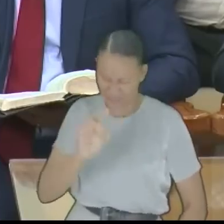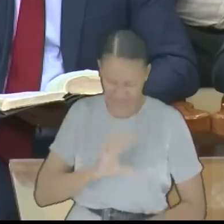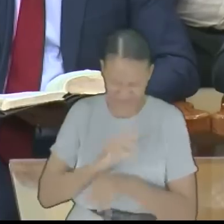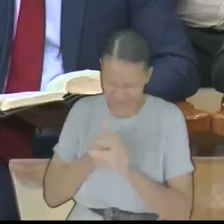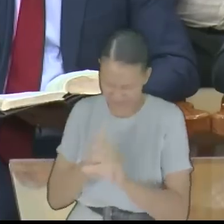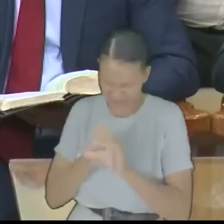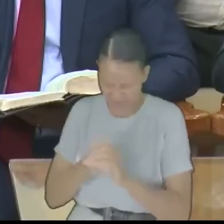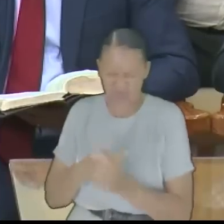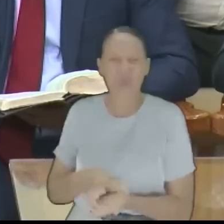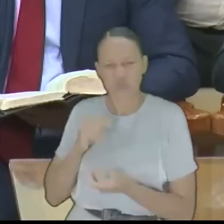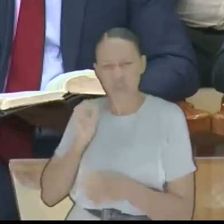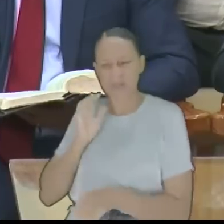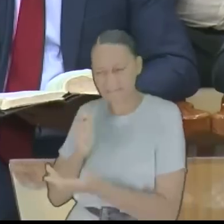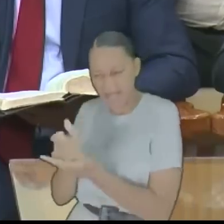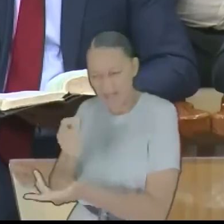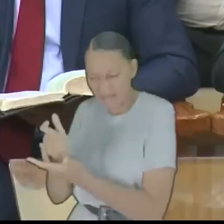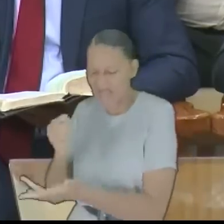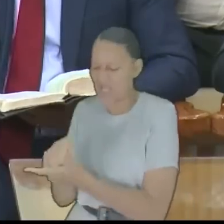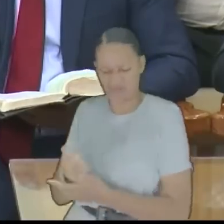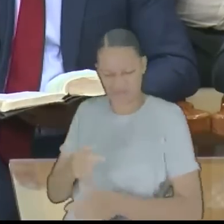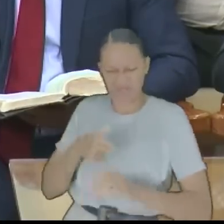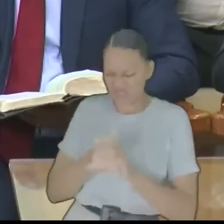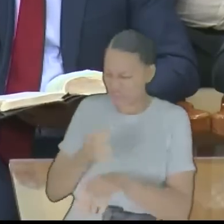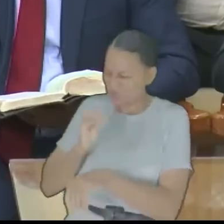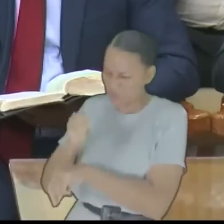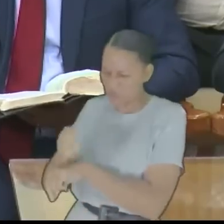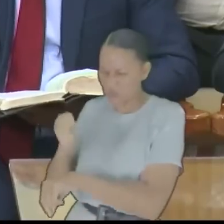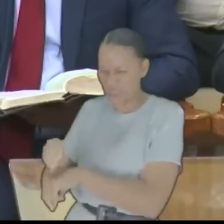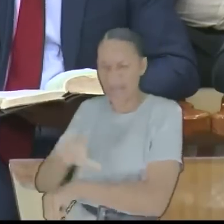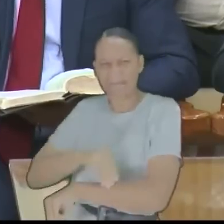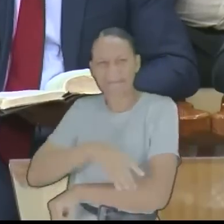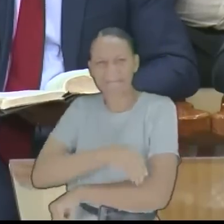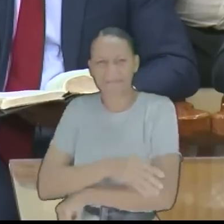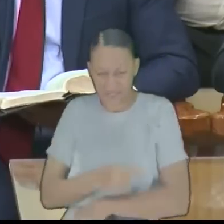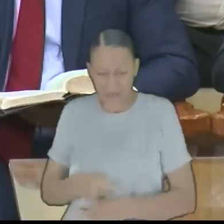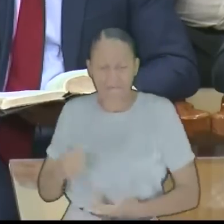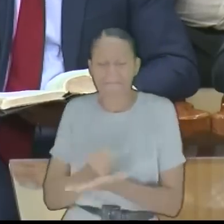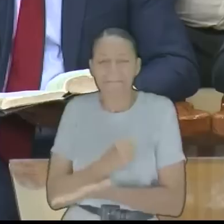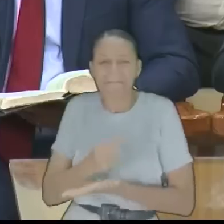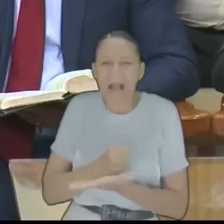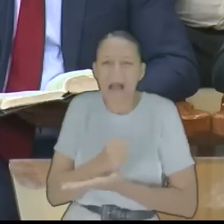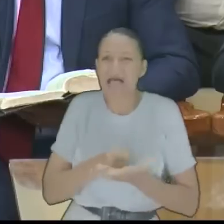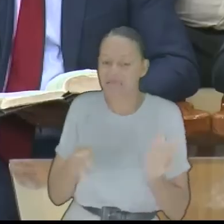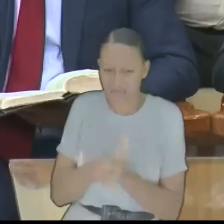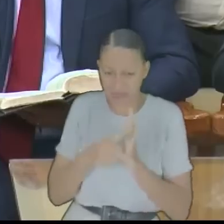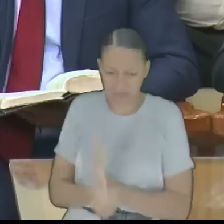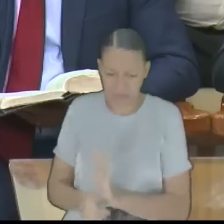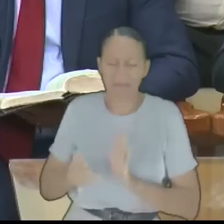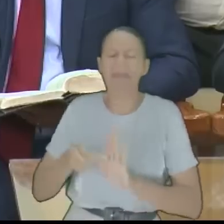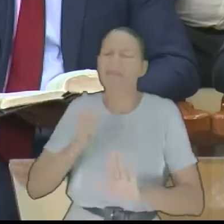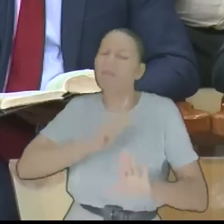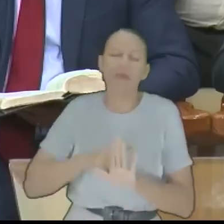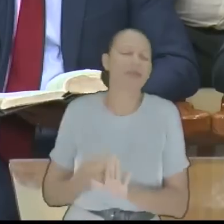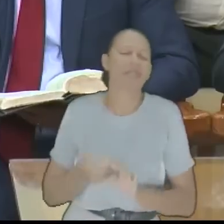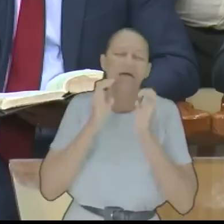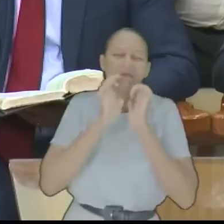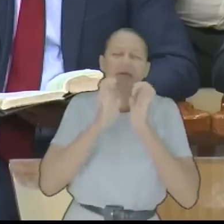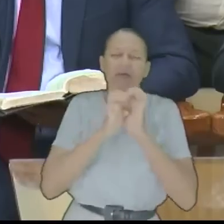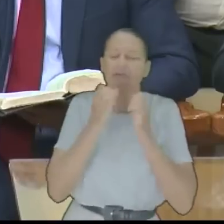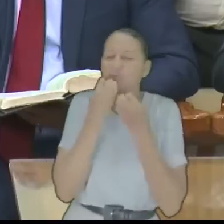eram os cristãos quem cuidavam dos leprosos, baseados na parábola do evangelho do